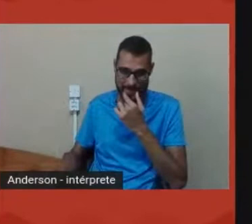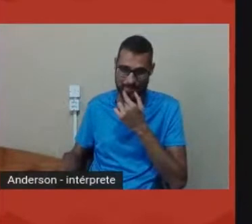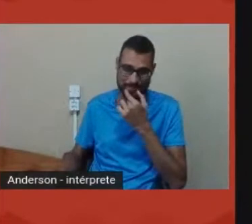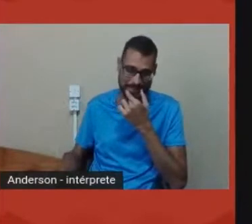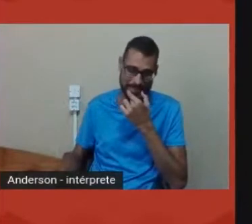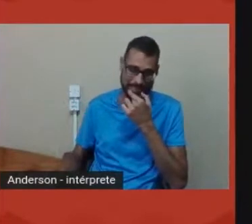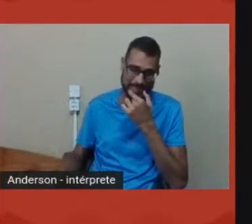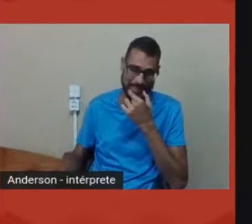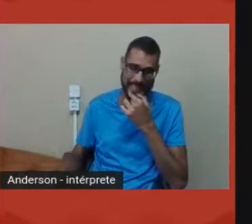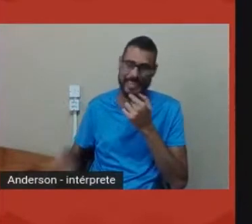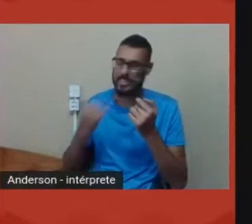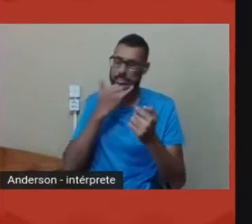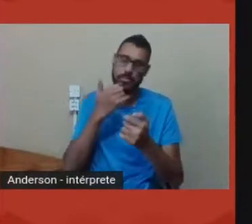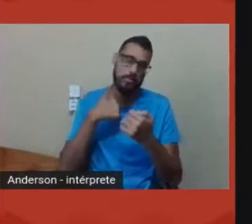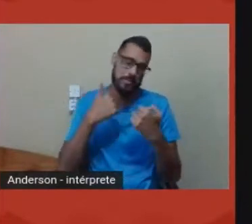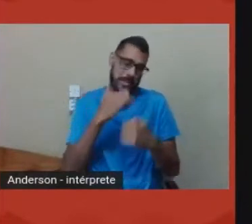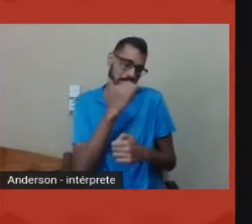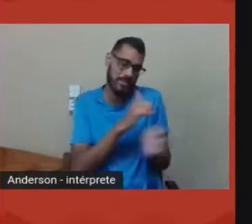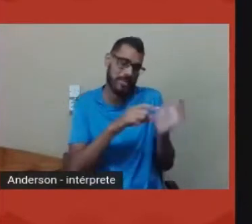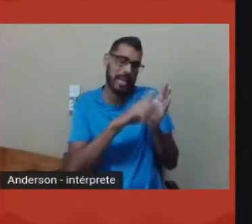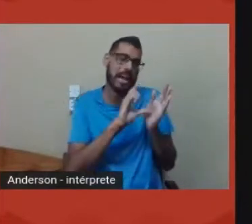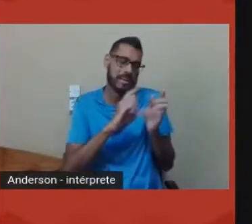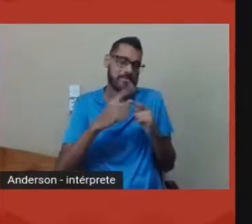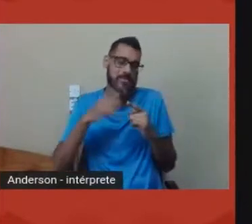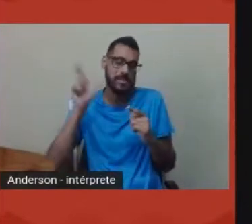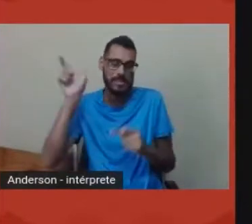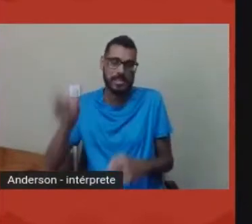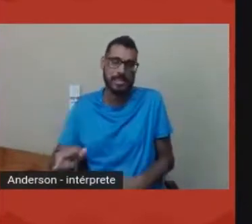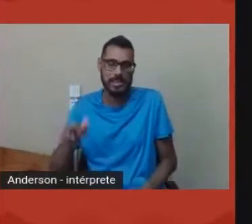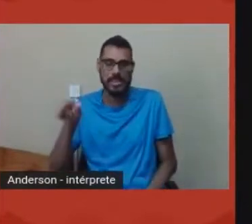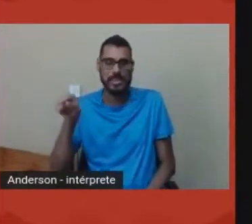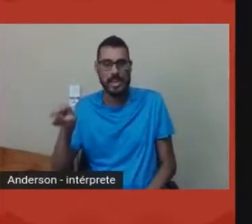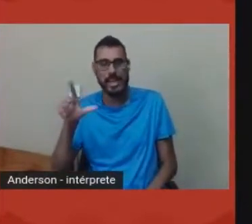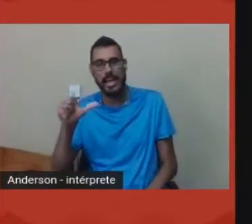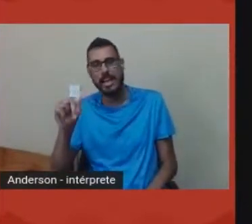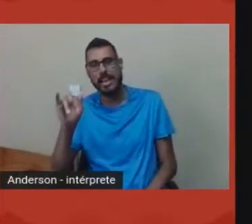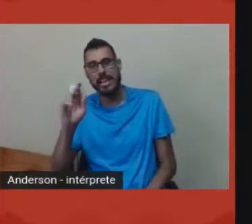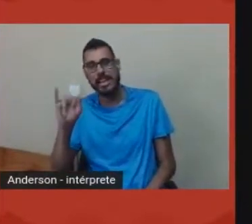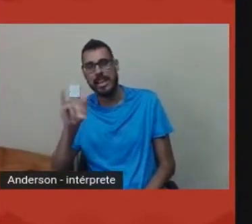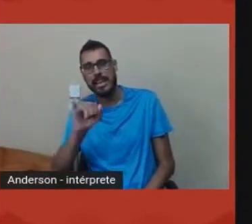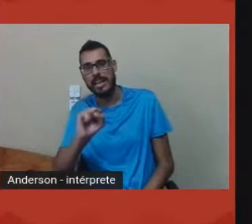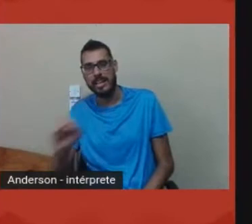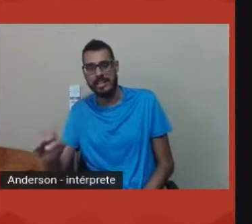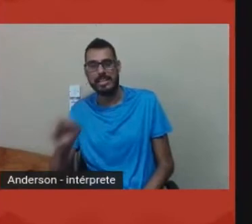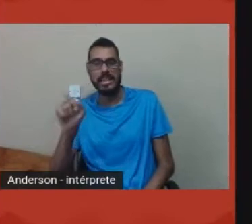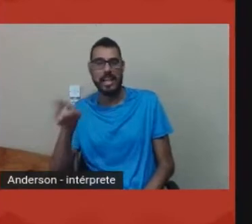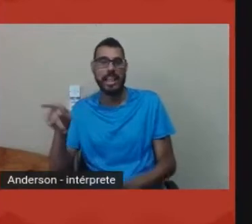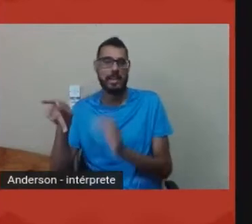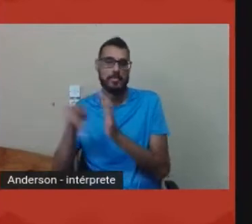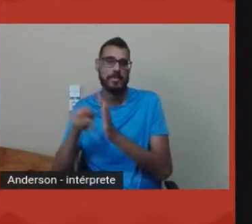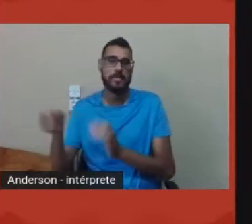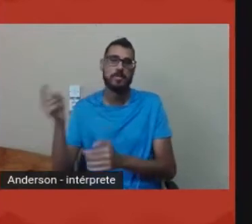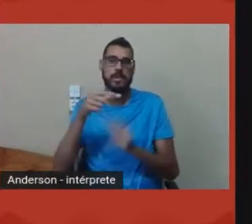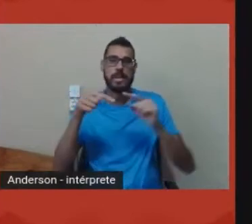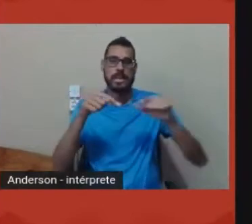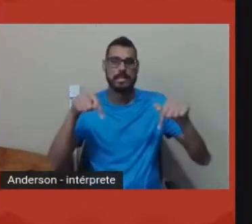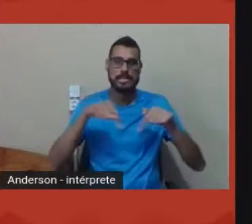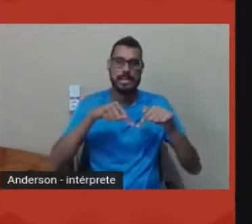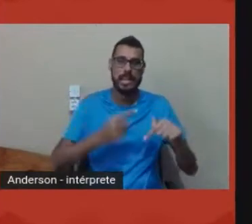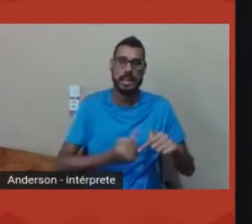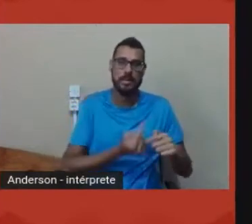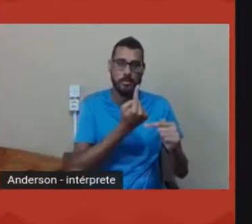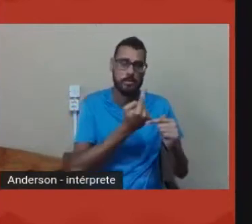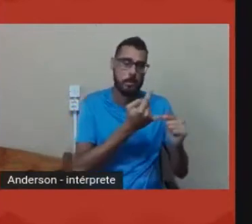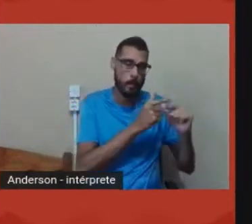Foi mal, eu devia ter avisado isso antes, né? Porque, na verdade, ela estaria na sala 1, né? Que, enfim... Ficou vazia